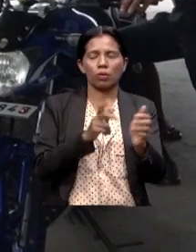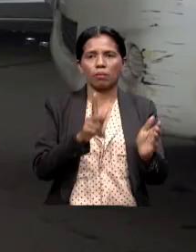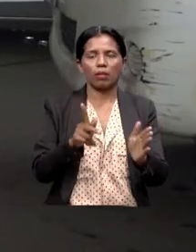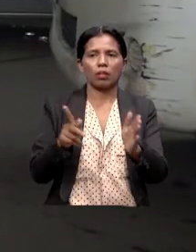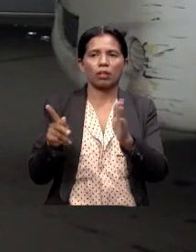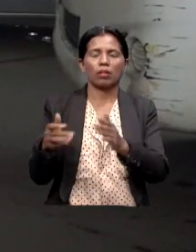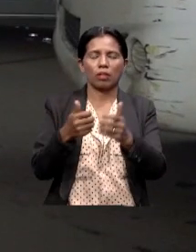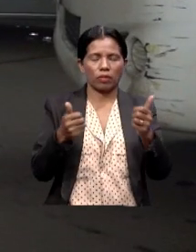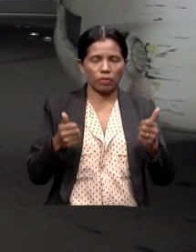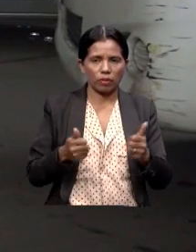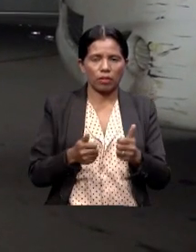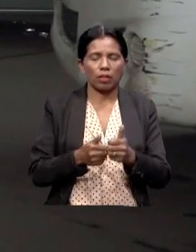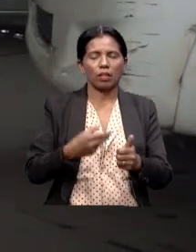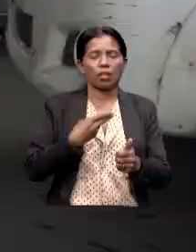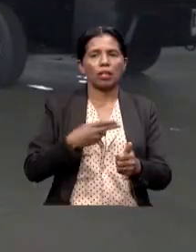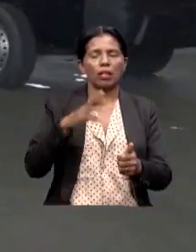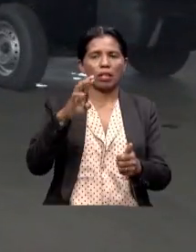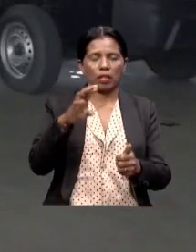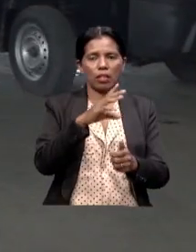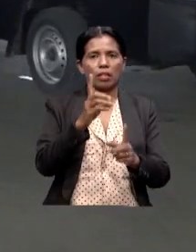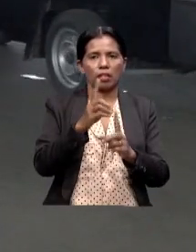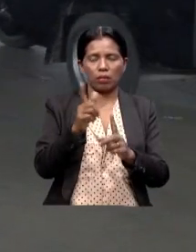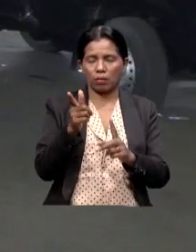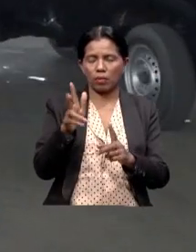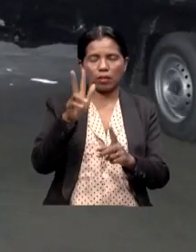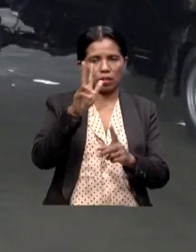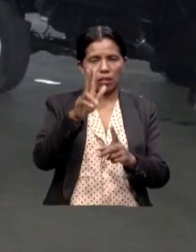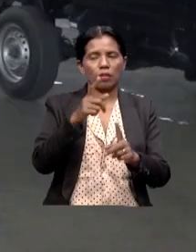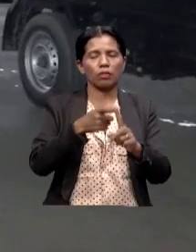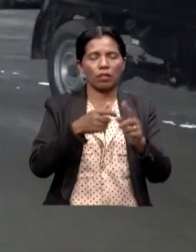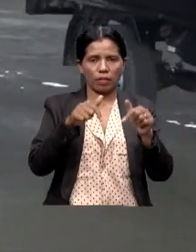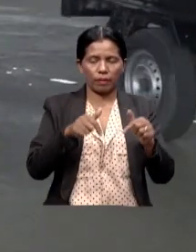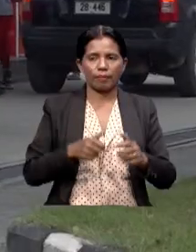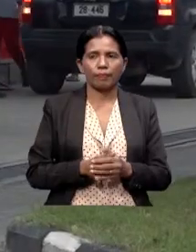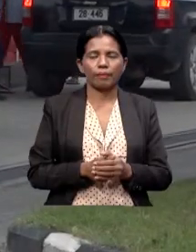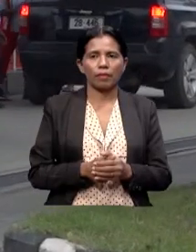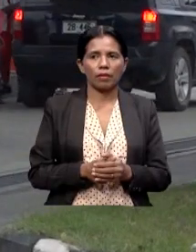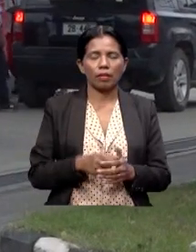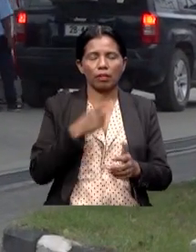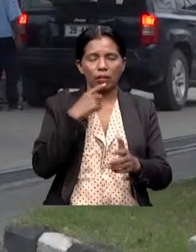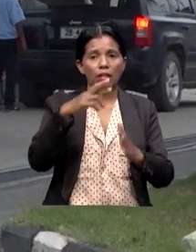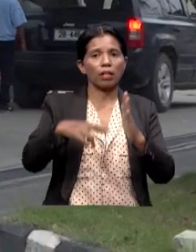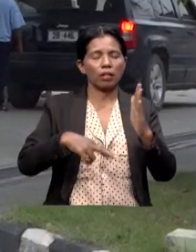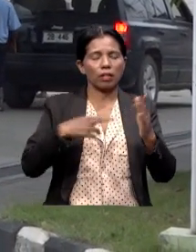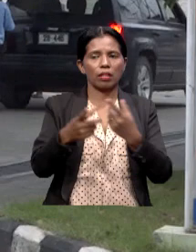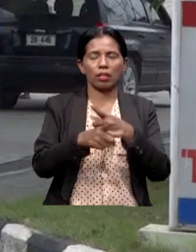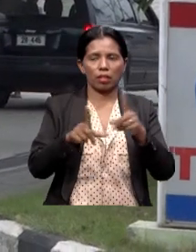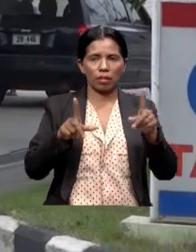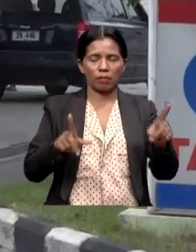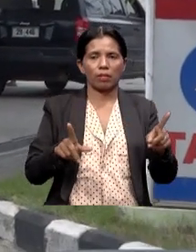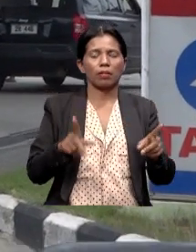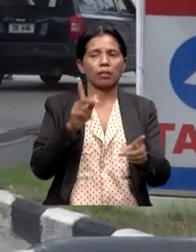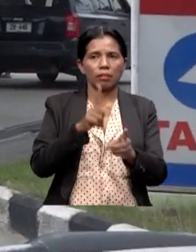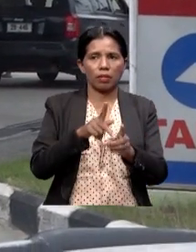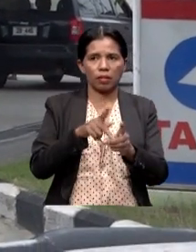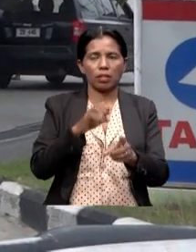e armazém combustível hera e relorong ruanulo recintolo fulanem. Nunemos emite circulação livre para Pertamina Internacional